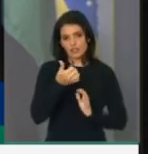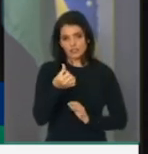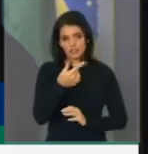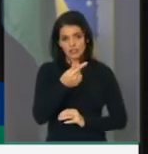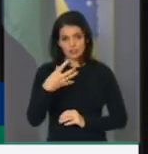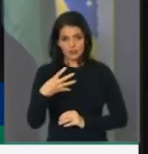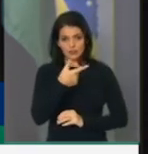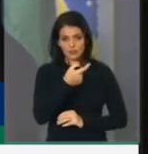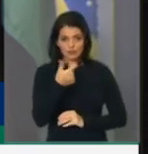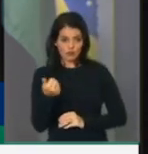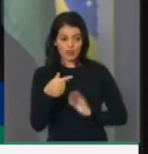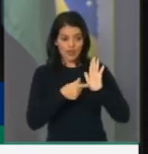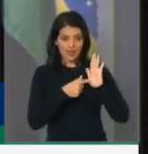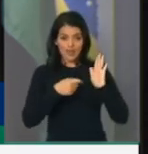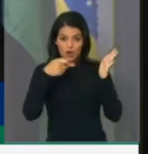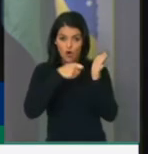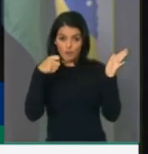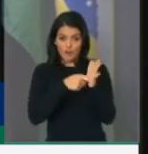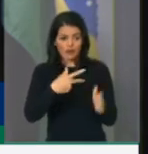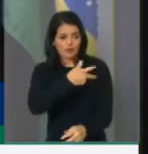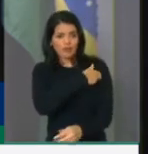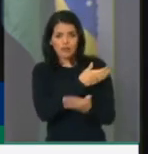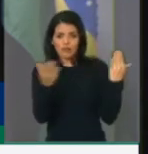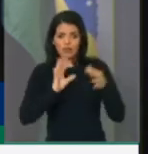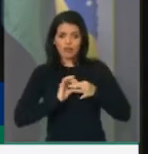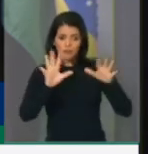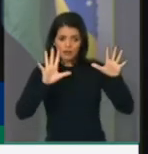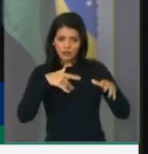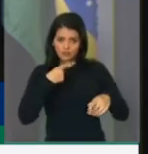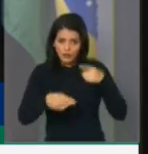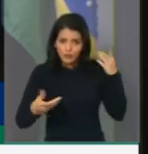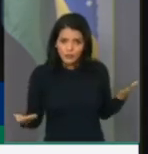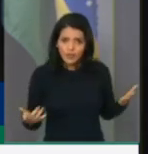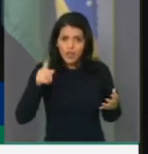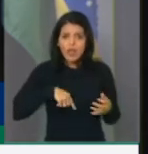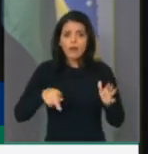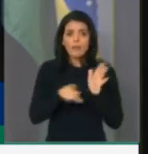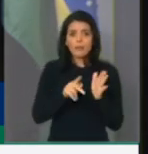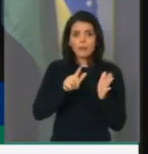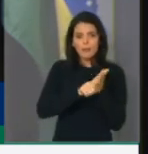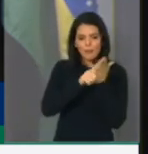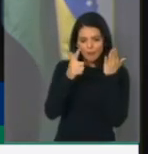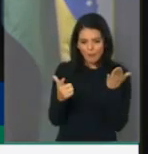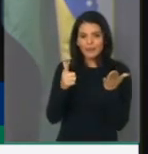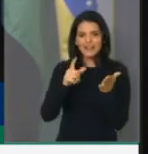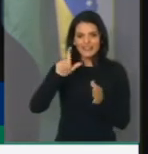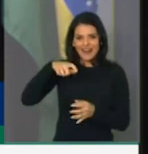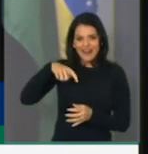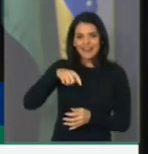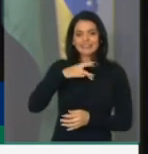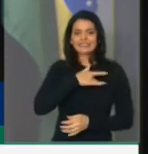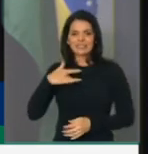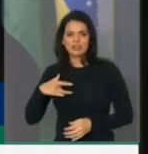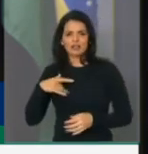16742 21 que institui essa frutas das nossas liberdades individuais que eu passaporte solitário que coloca